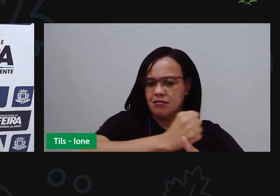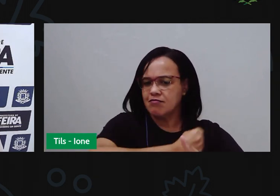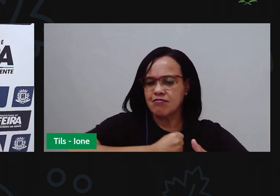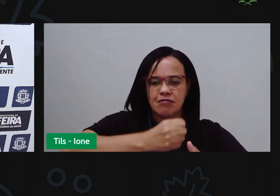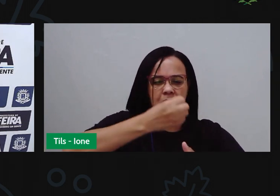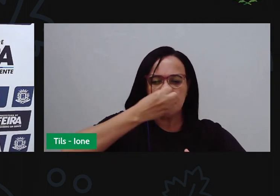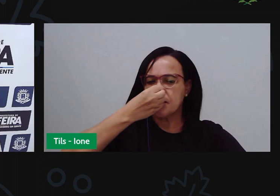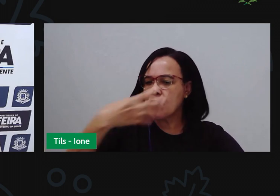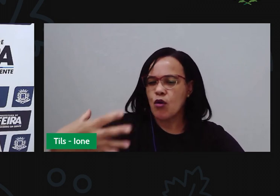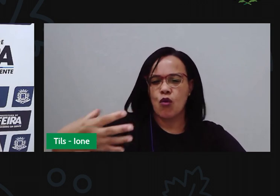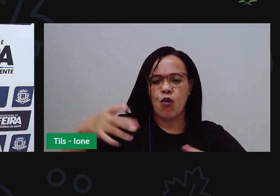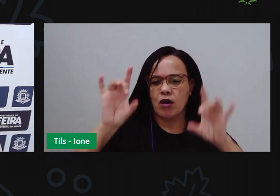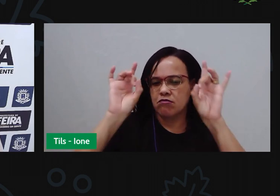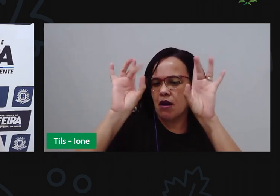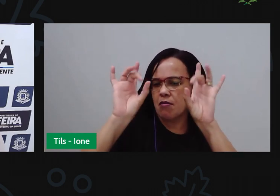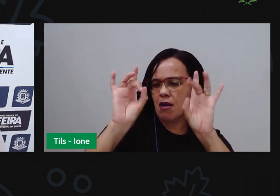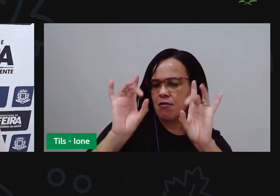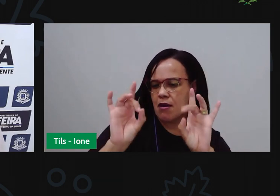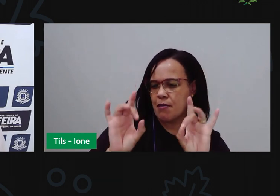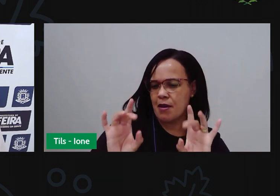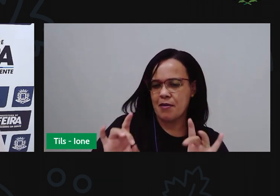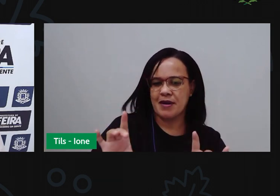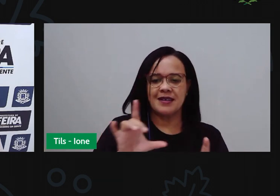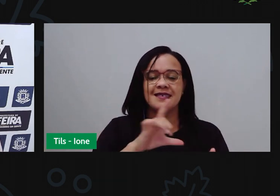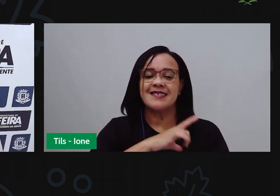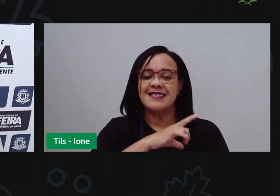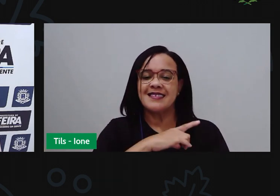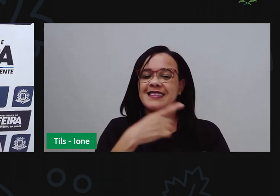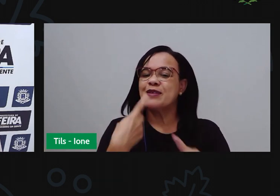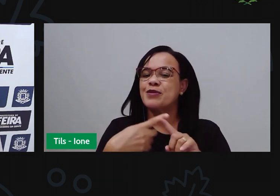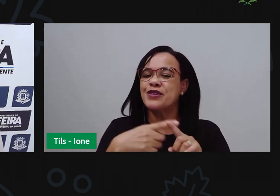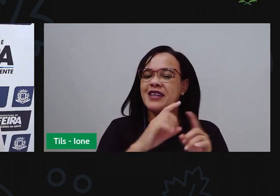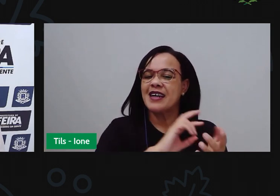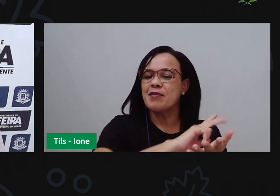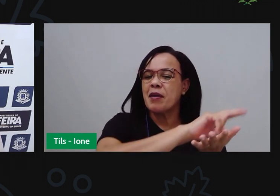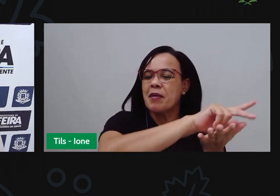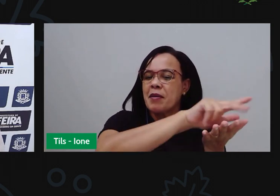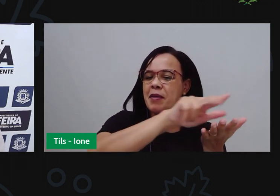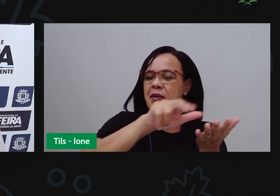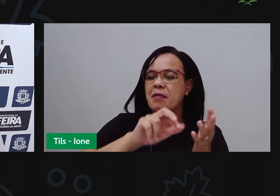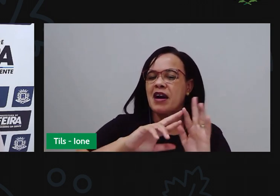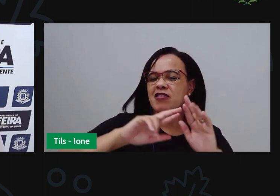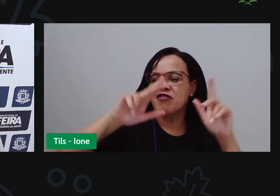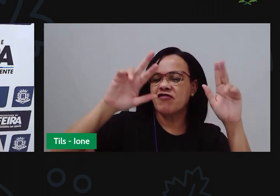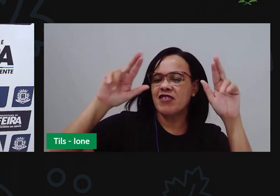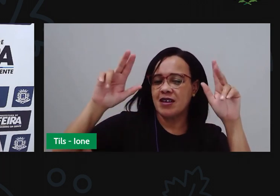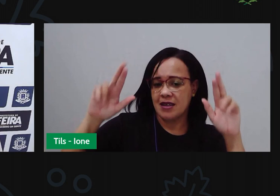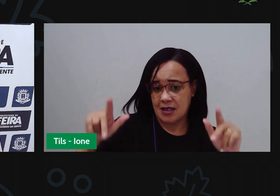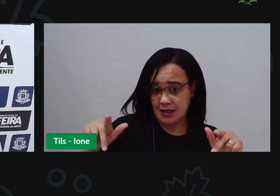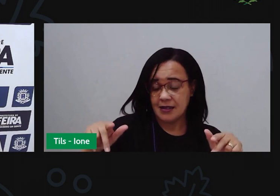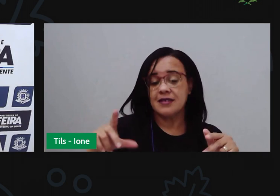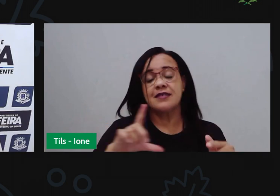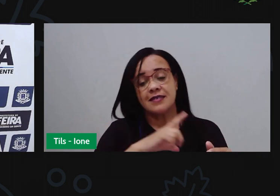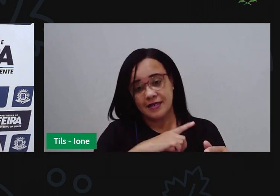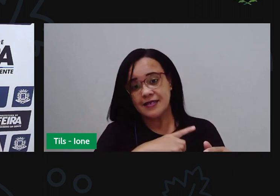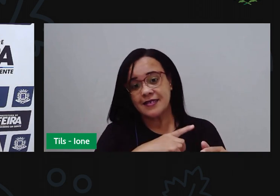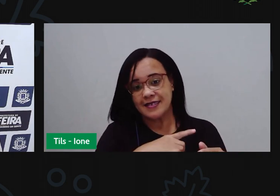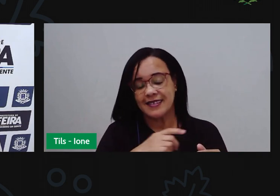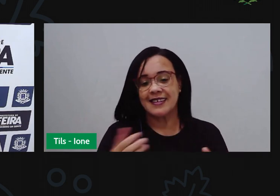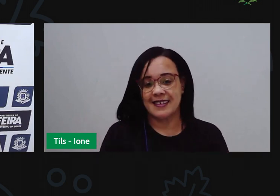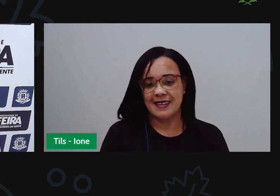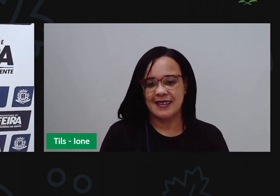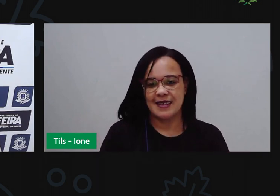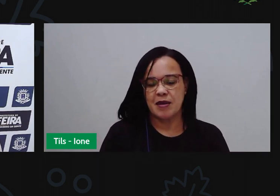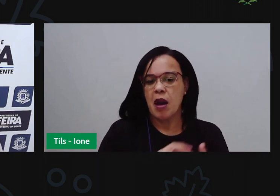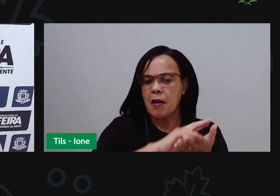rica. Vamos ter comidas diferentes, como mungunzá, bolo de aipim, pé